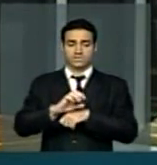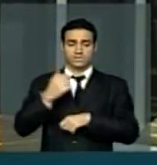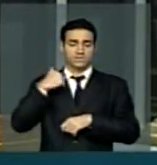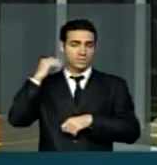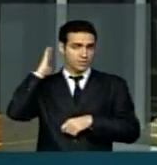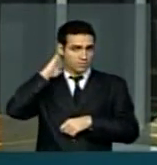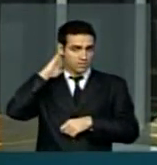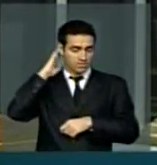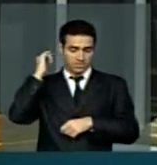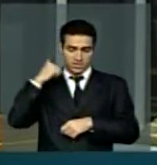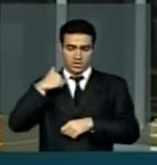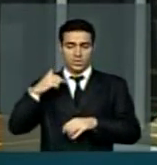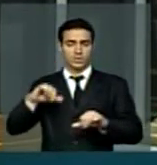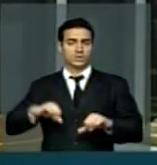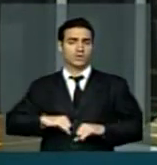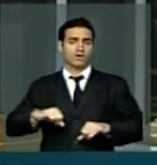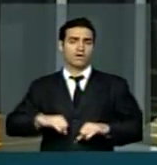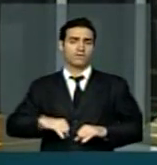senhores deputados.